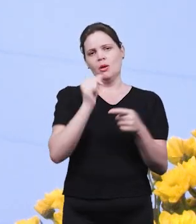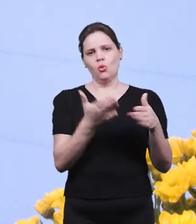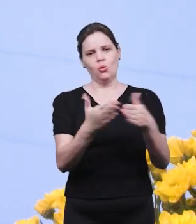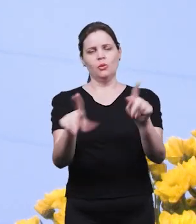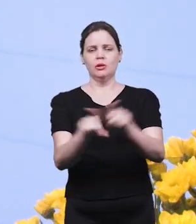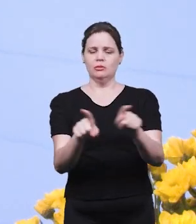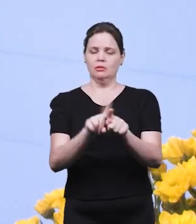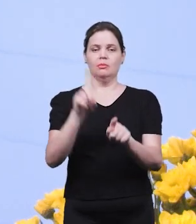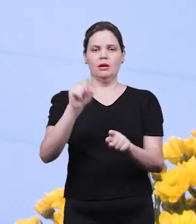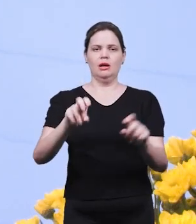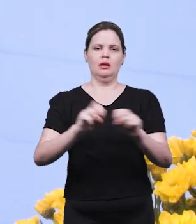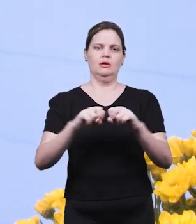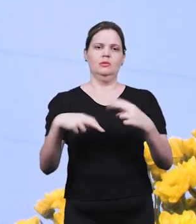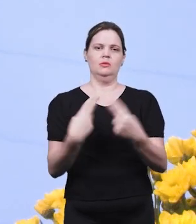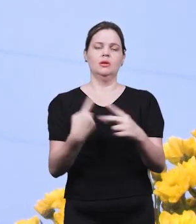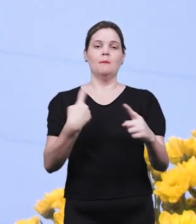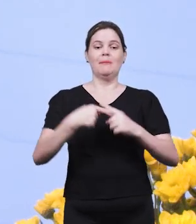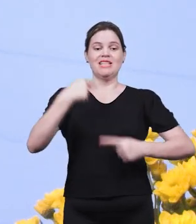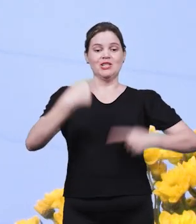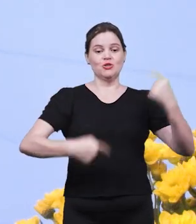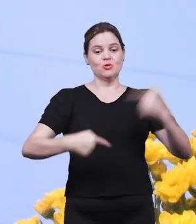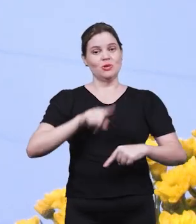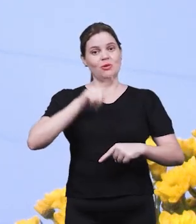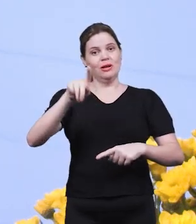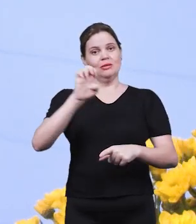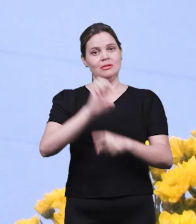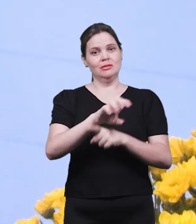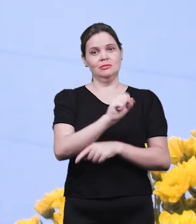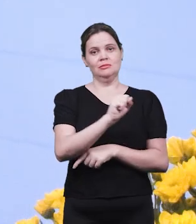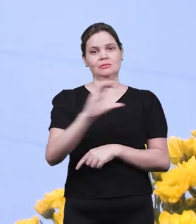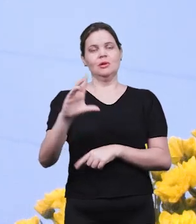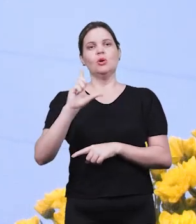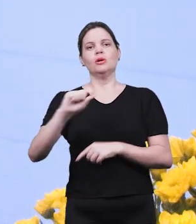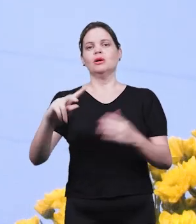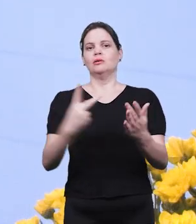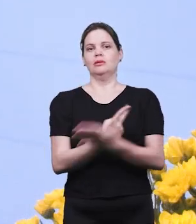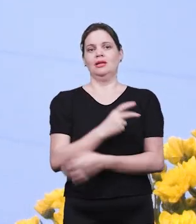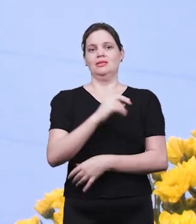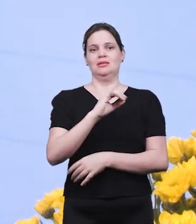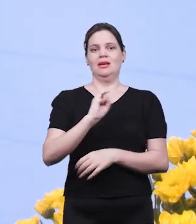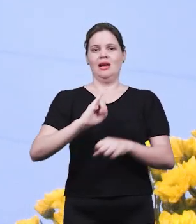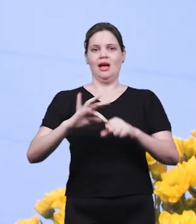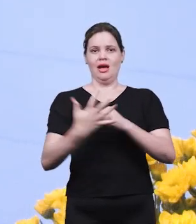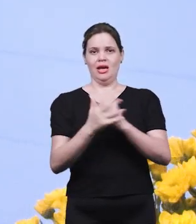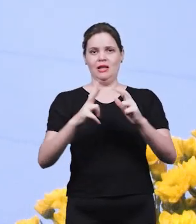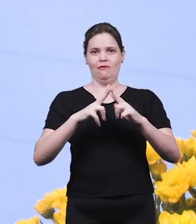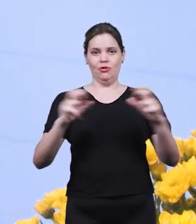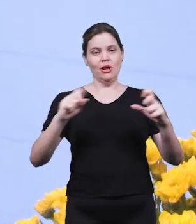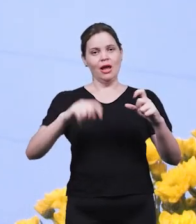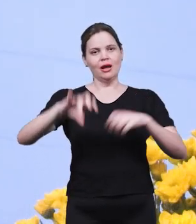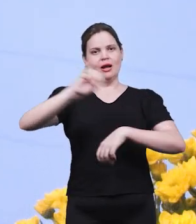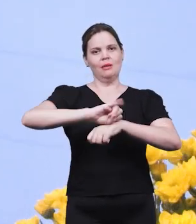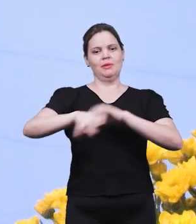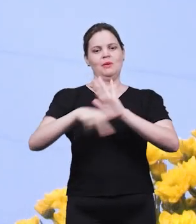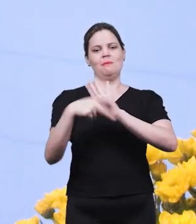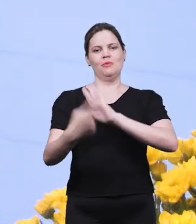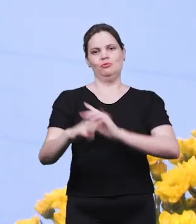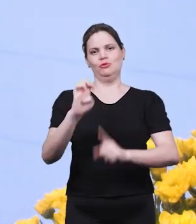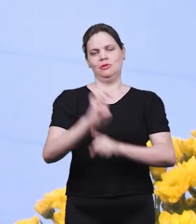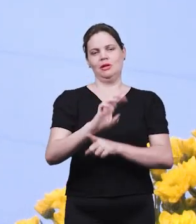discussão a respeito de Florianópolis é que a ilha é capital do estado. Correto. Assim como Vitória,